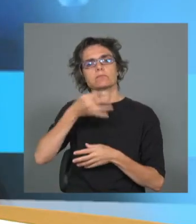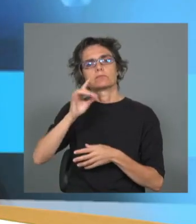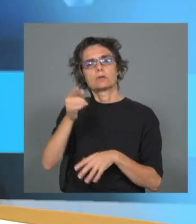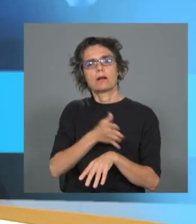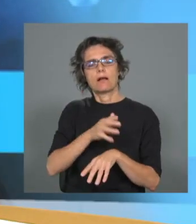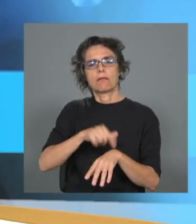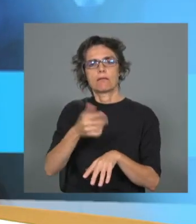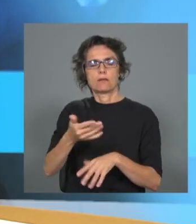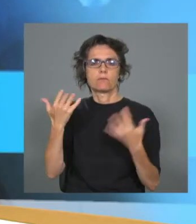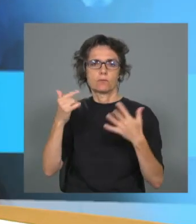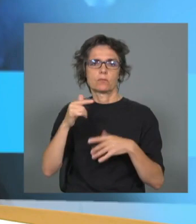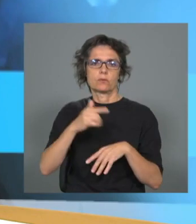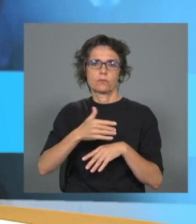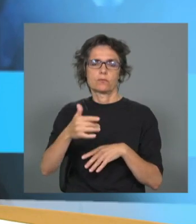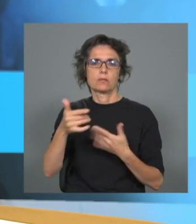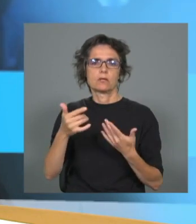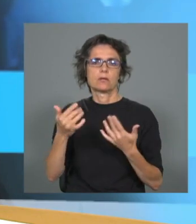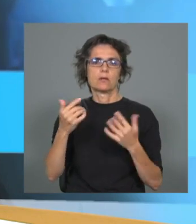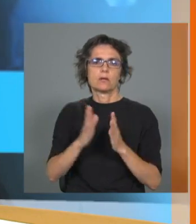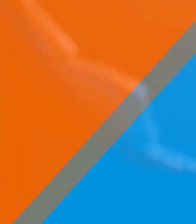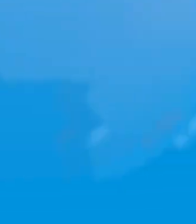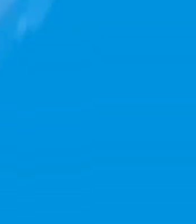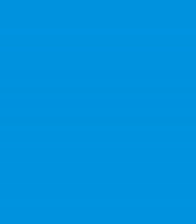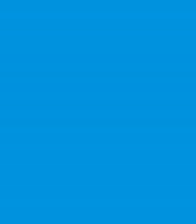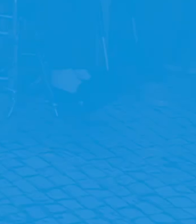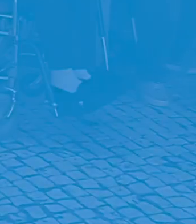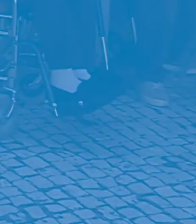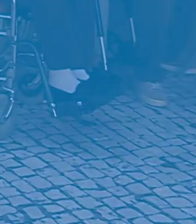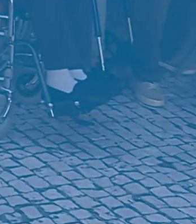da atualidade religiosa que hoje destacamos.